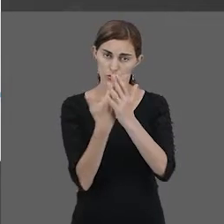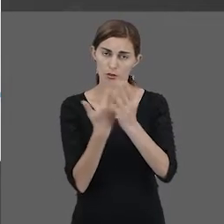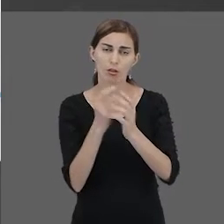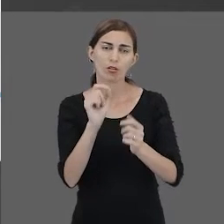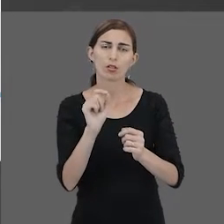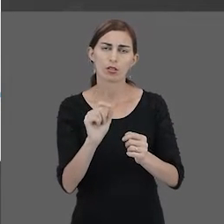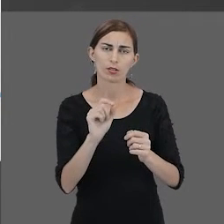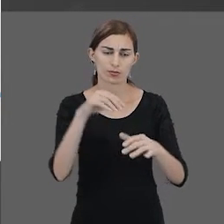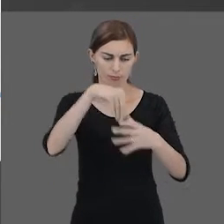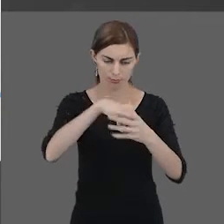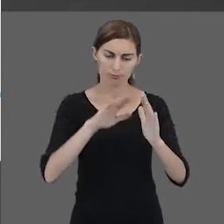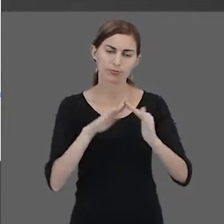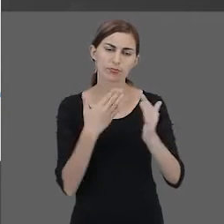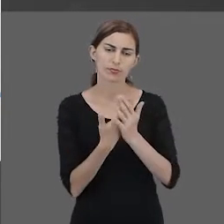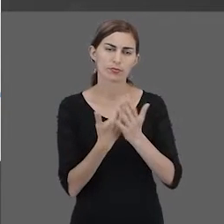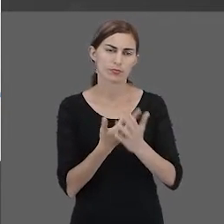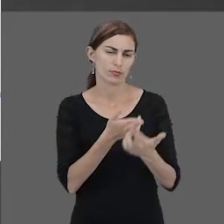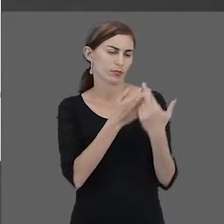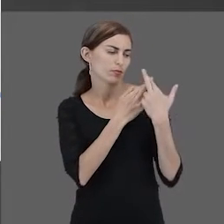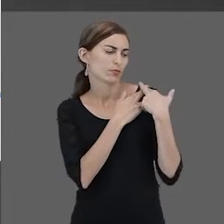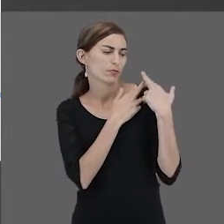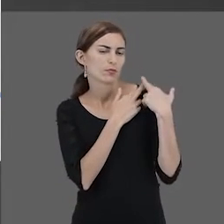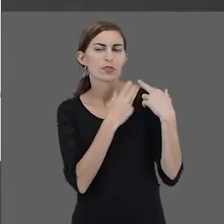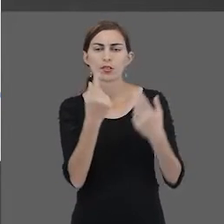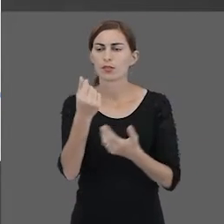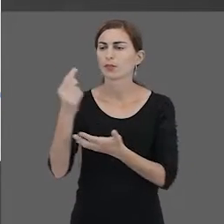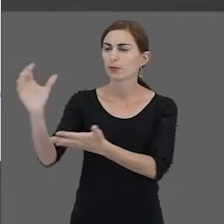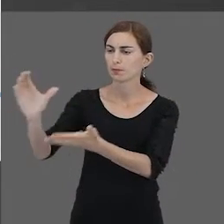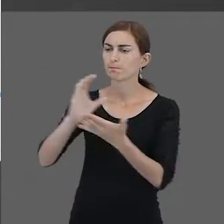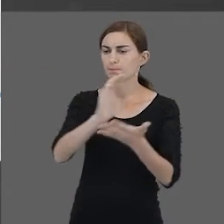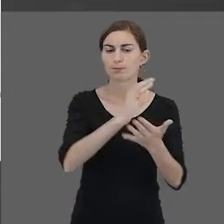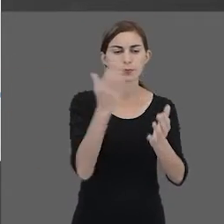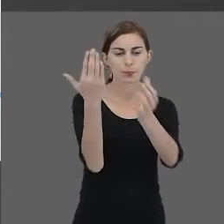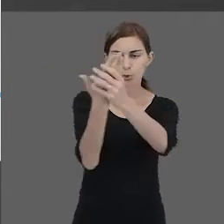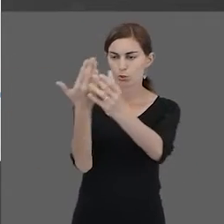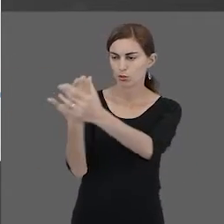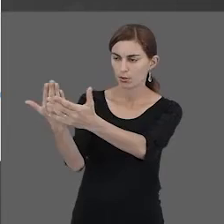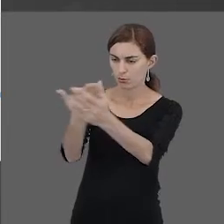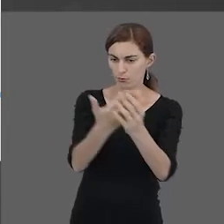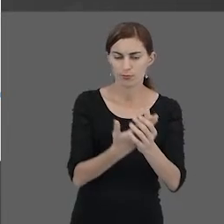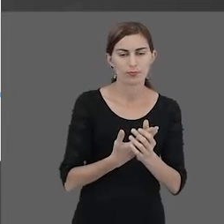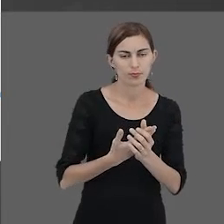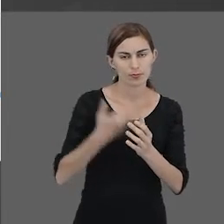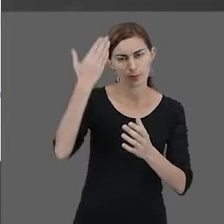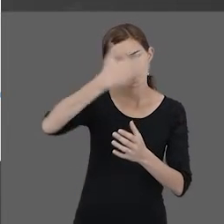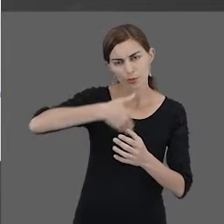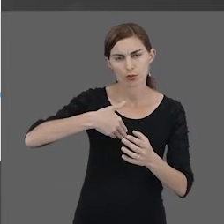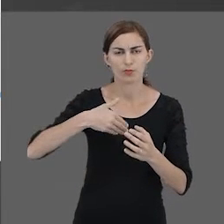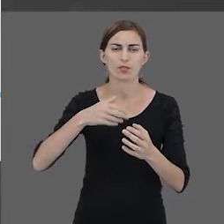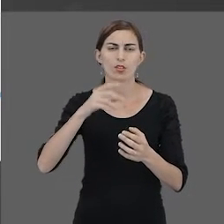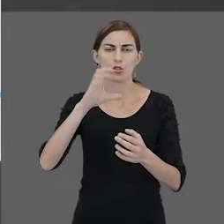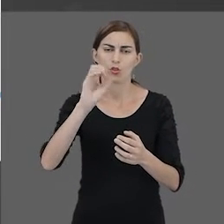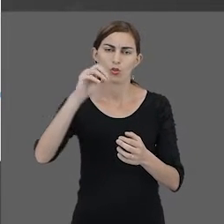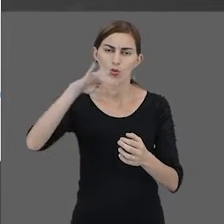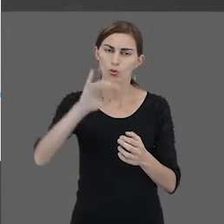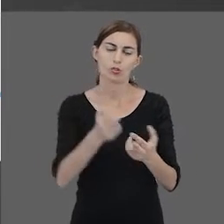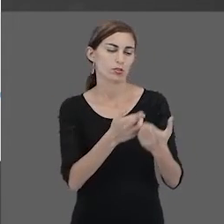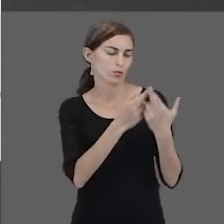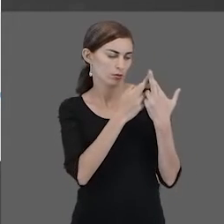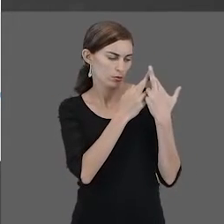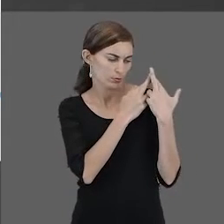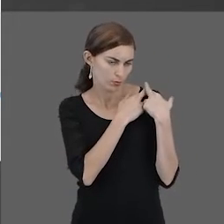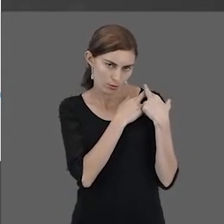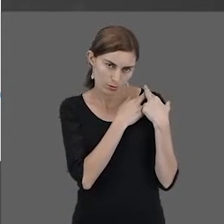tá? Quem é responsável pelo recebimento dos processos de prestação de contas? São os responsáveis